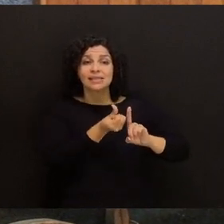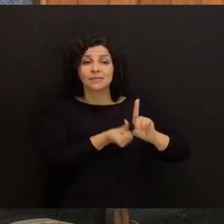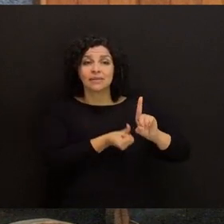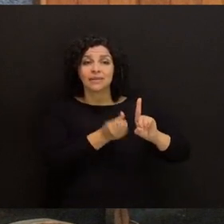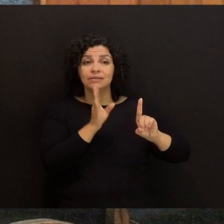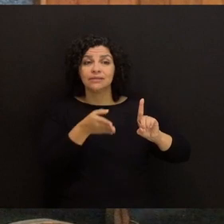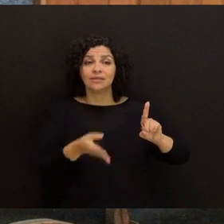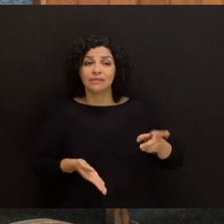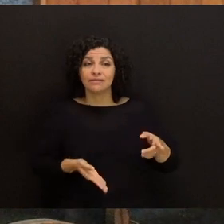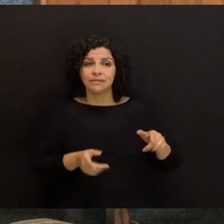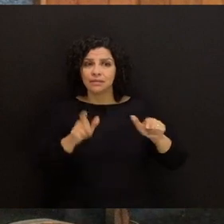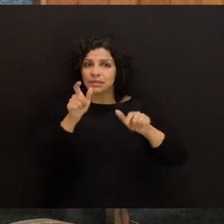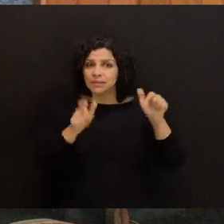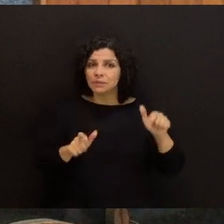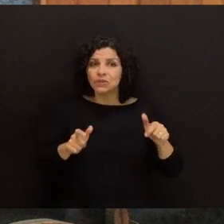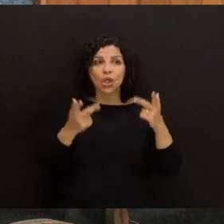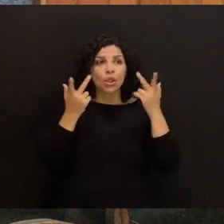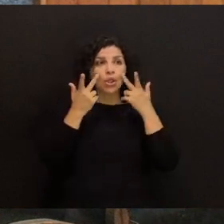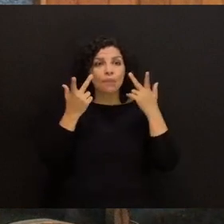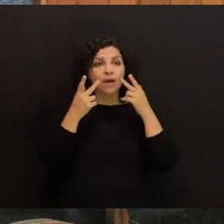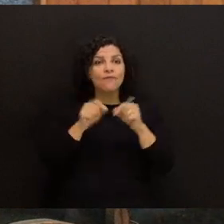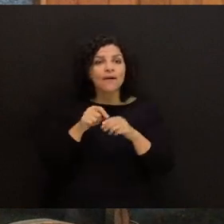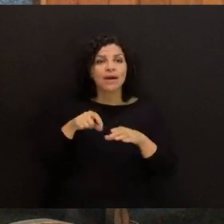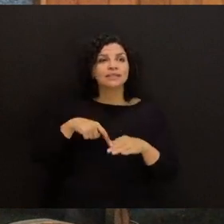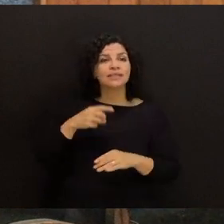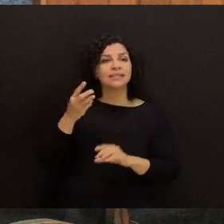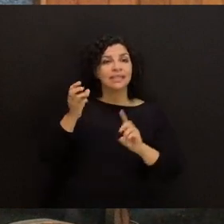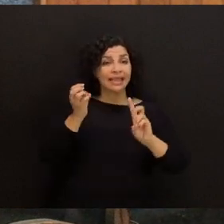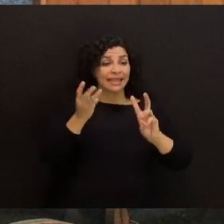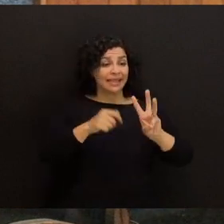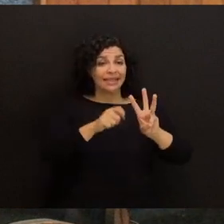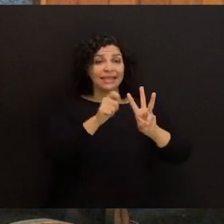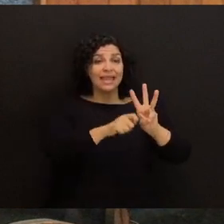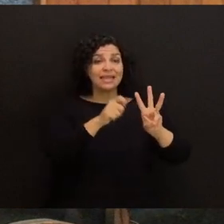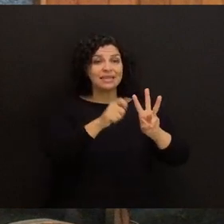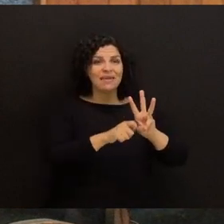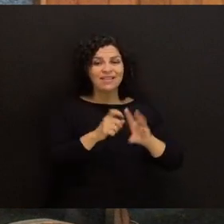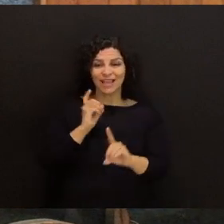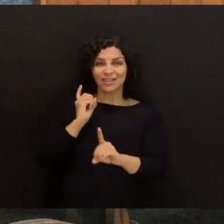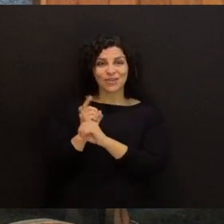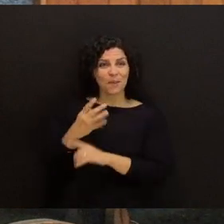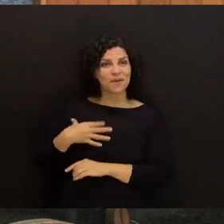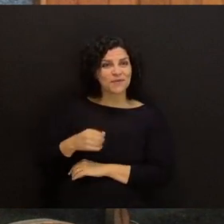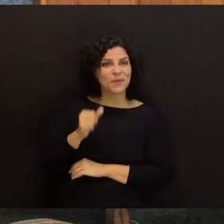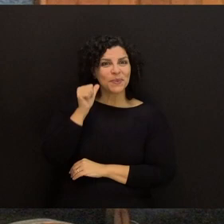gente as pessoas costumam fazer o chá Revelação no terceiro mês de gestação